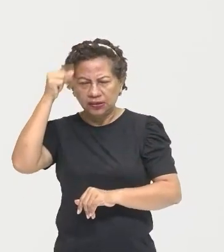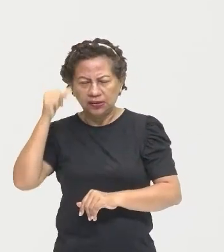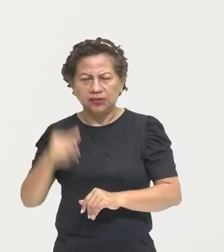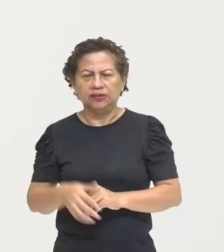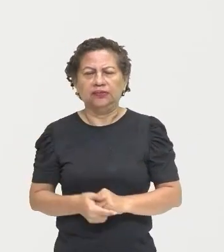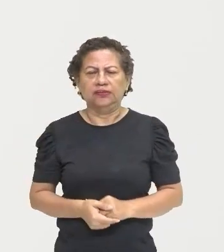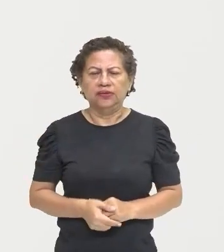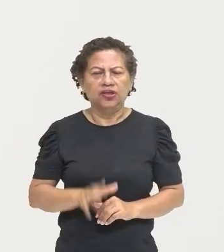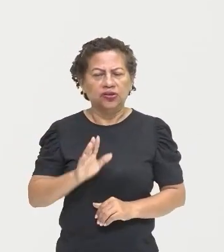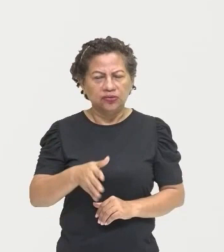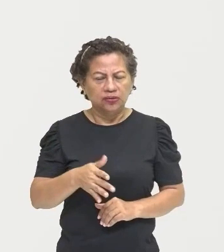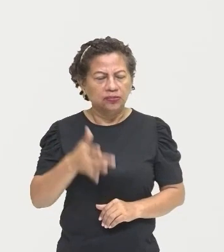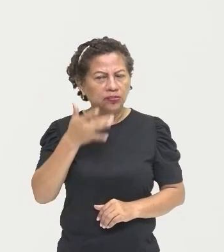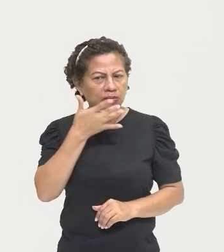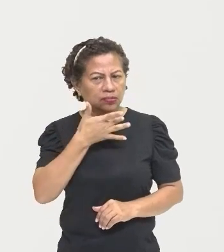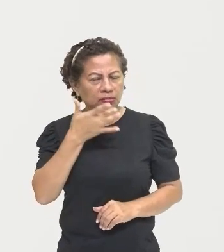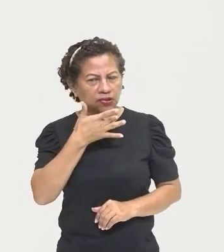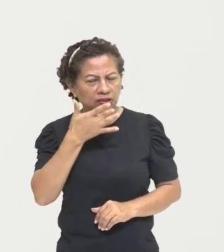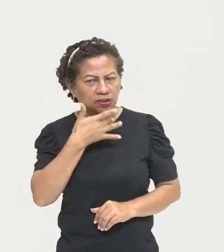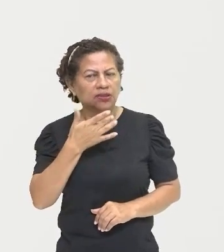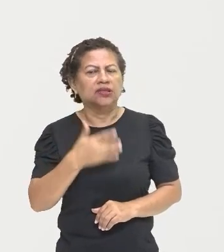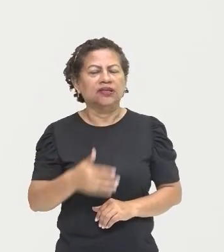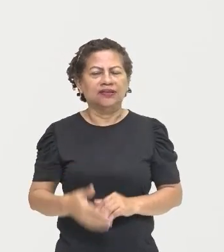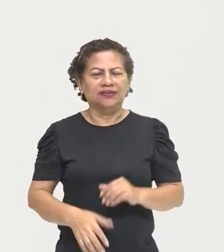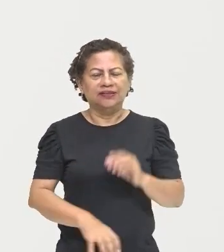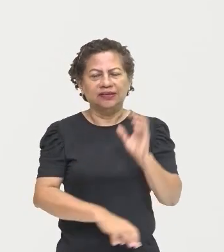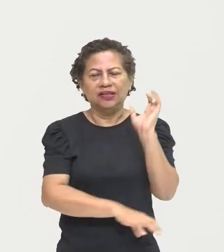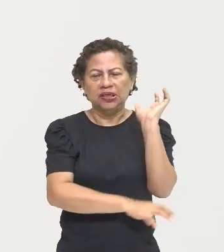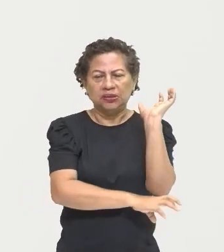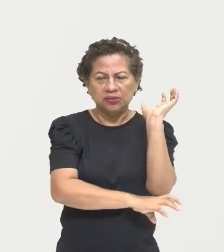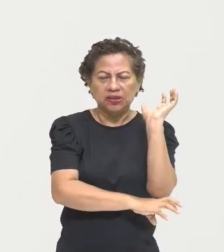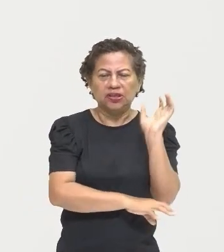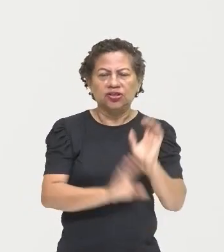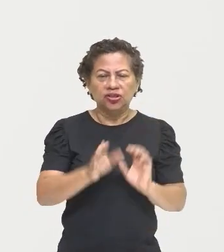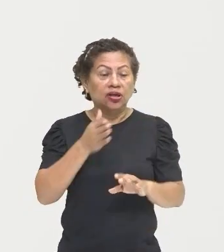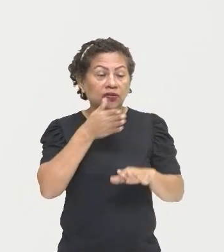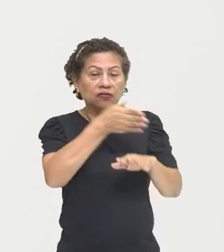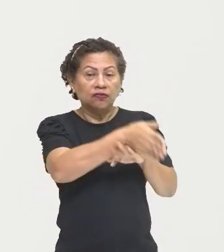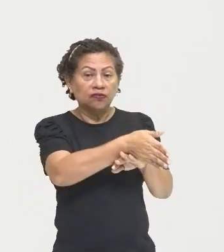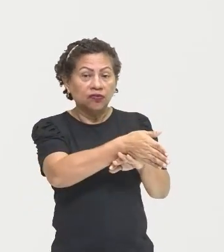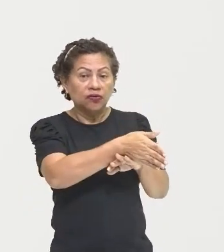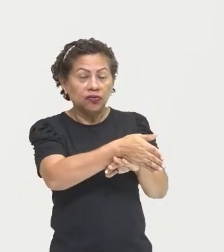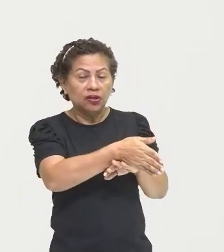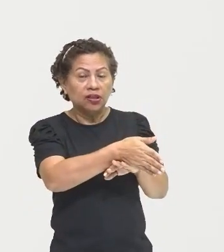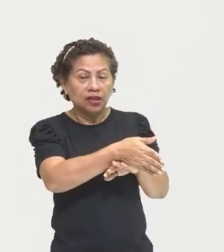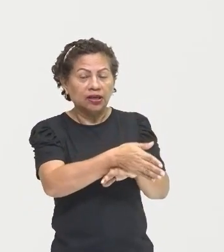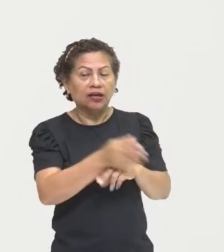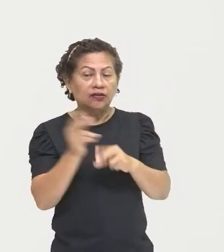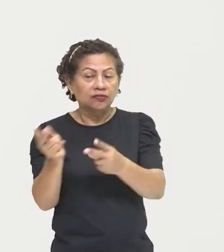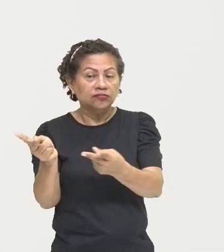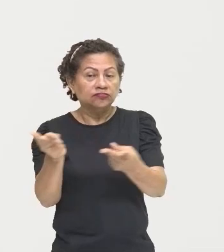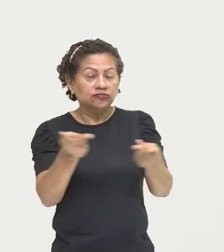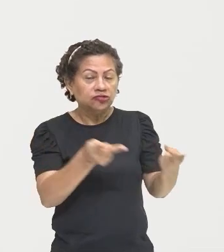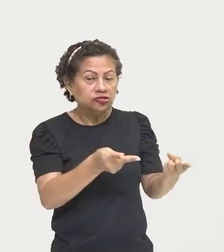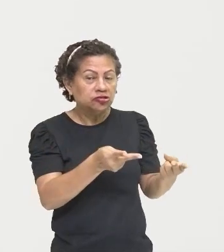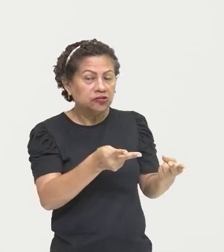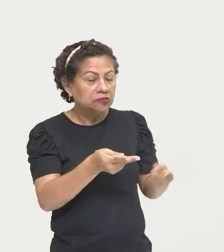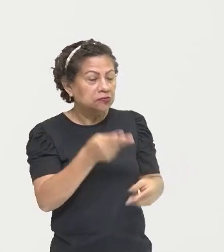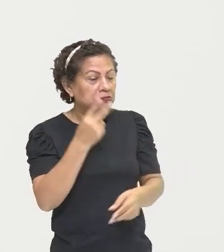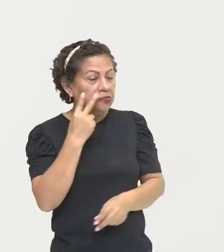já tive a oportunidade de visitar Novo Remanso e realmente eu fiquei surpreso com